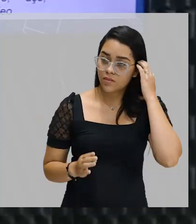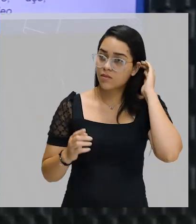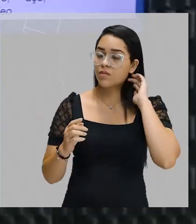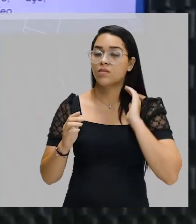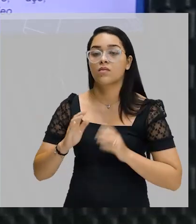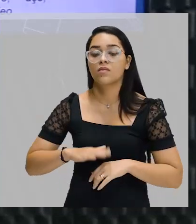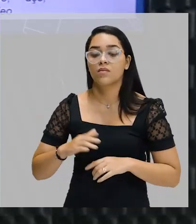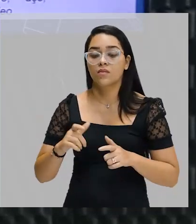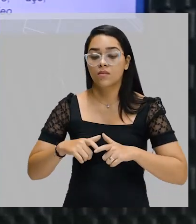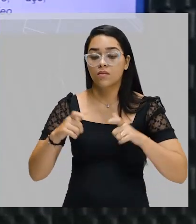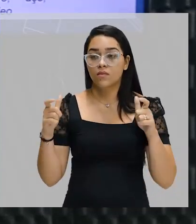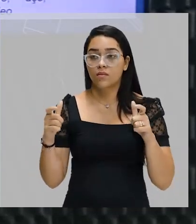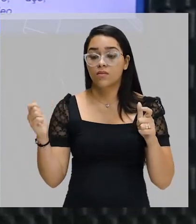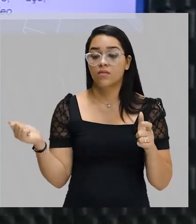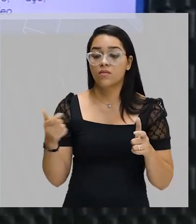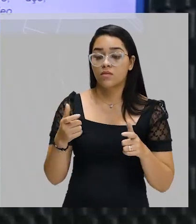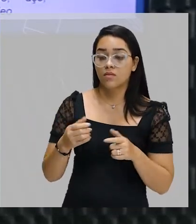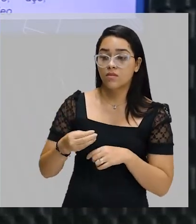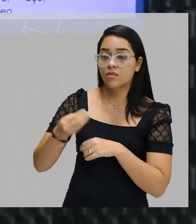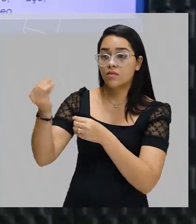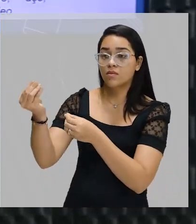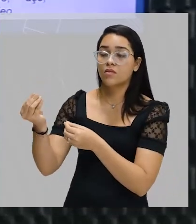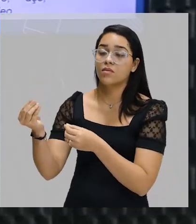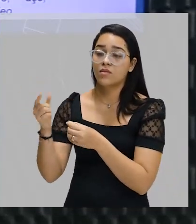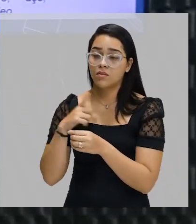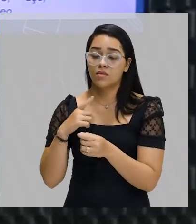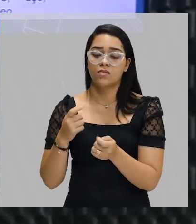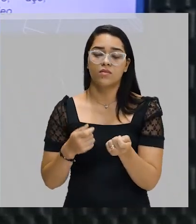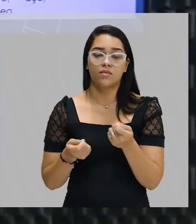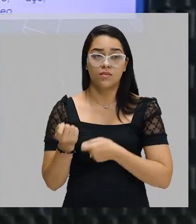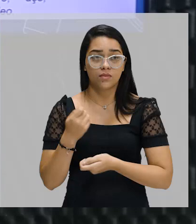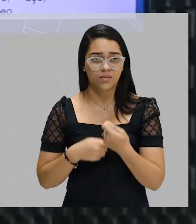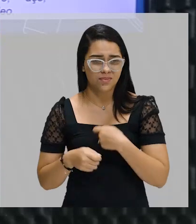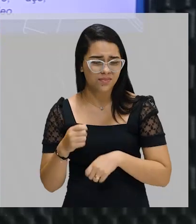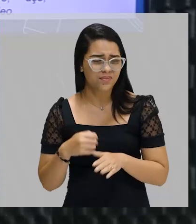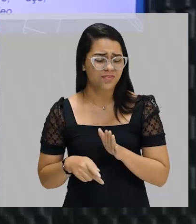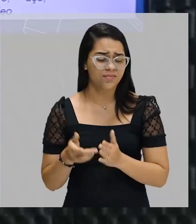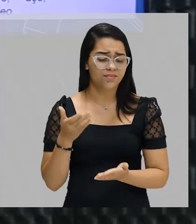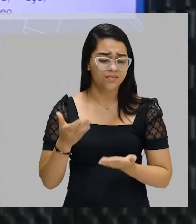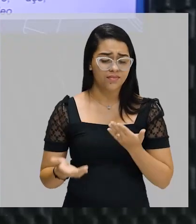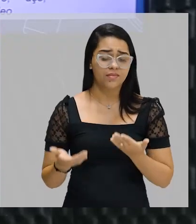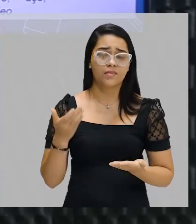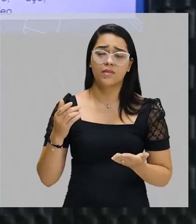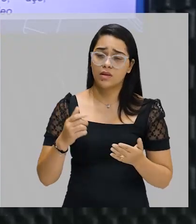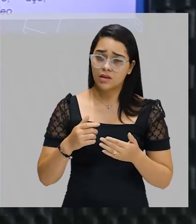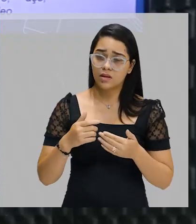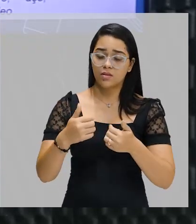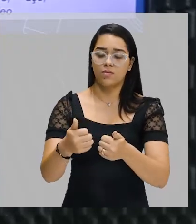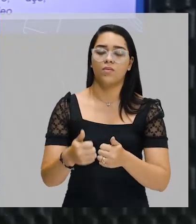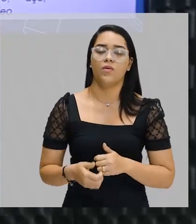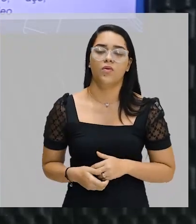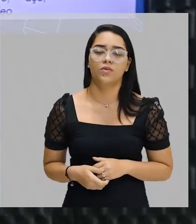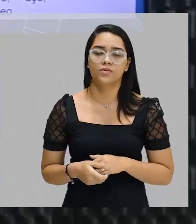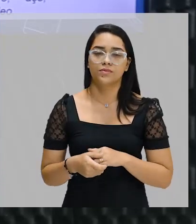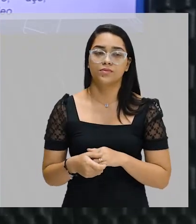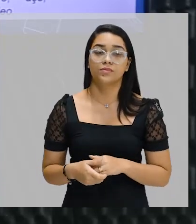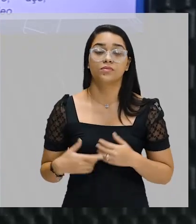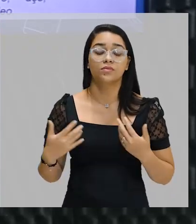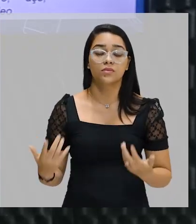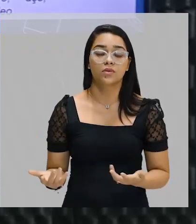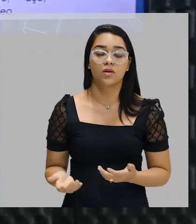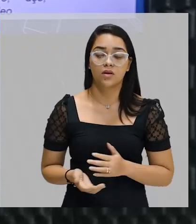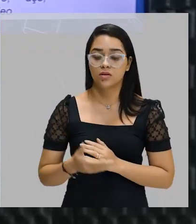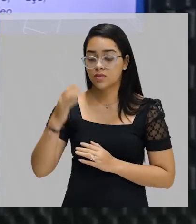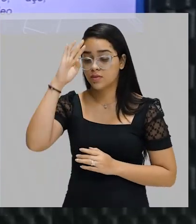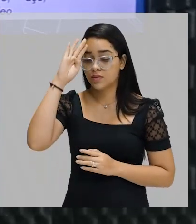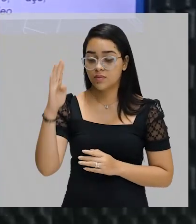mais exporta do que importa. Nossa economia, nossa balança, ela é positiva. Beleza? Quais são os